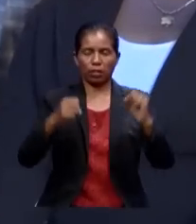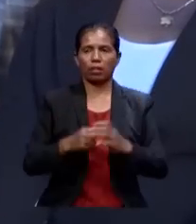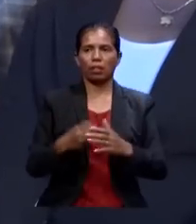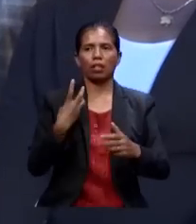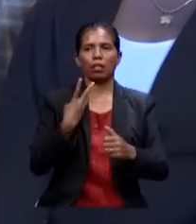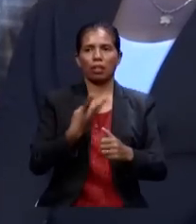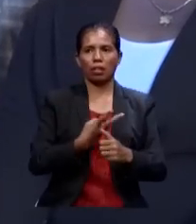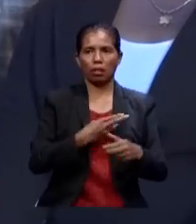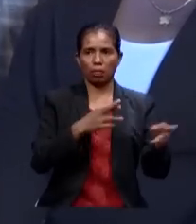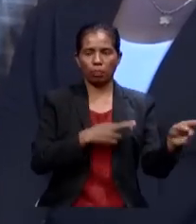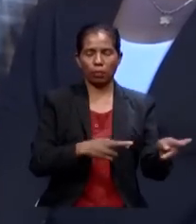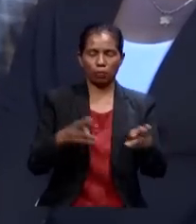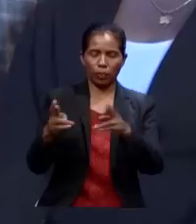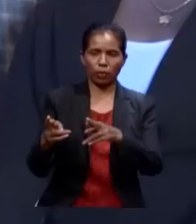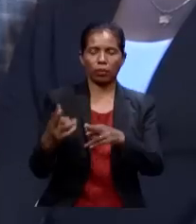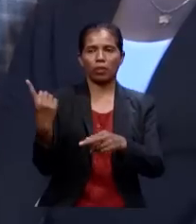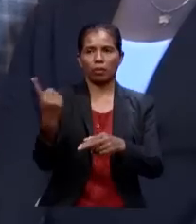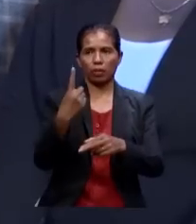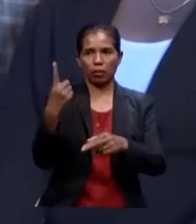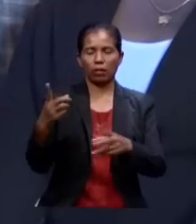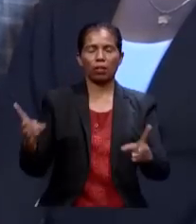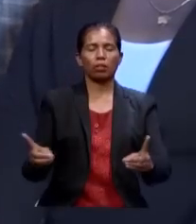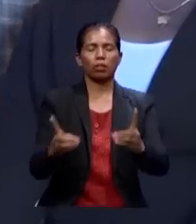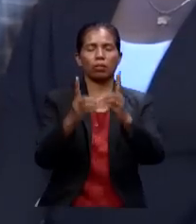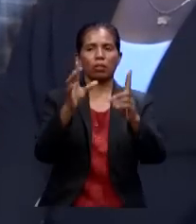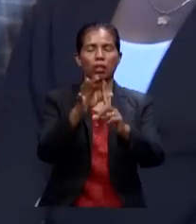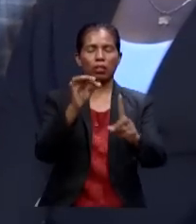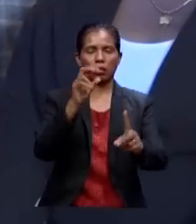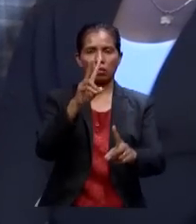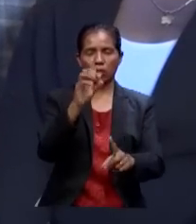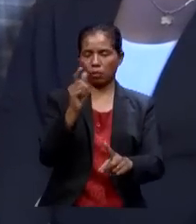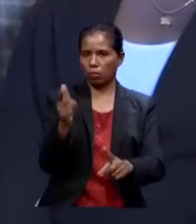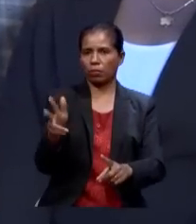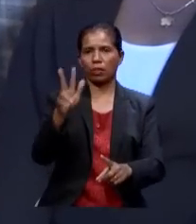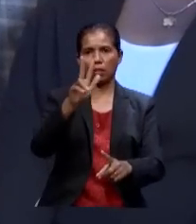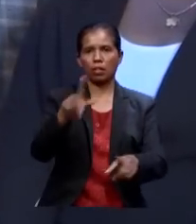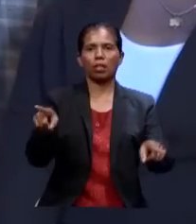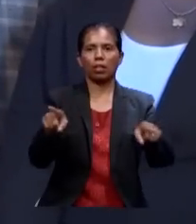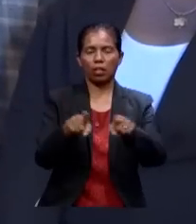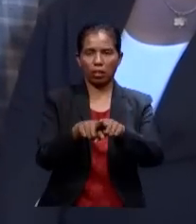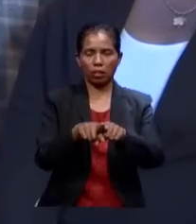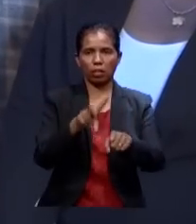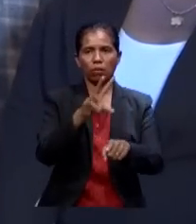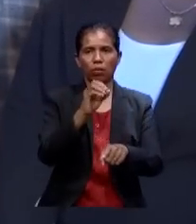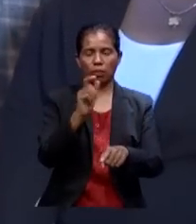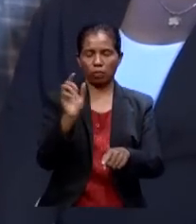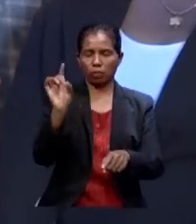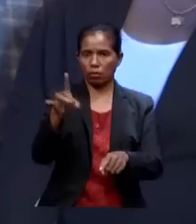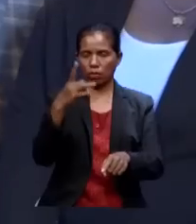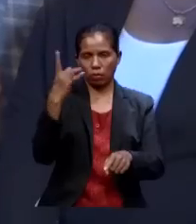ami pronto fela na fati atu hasoro eleição ida 2023 ne anesan mozi ha 2018